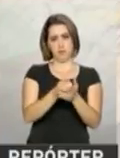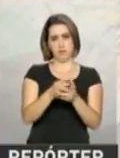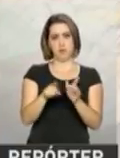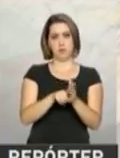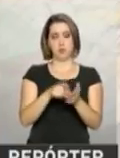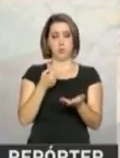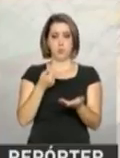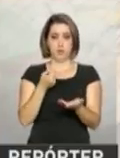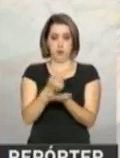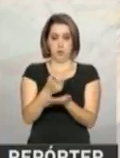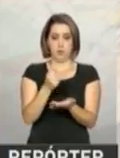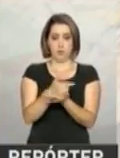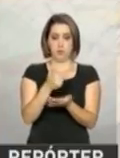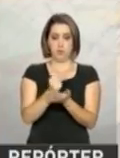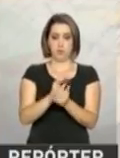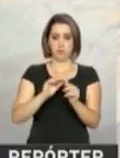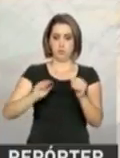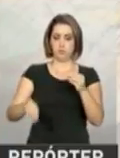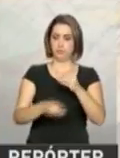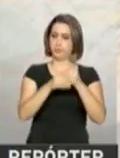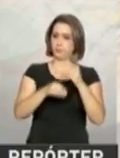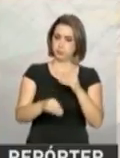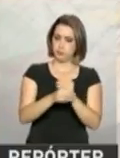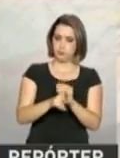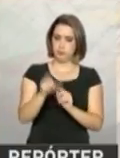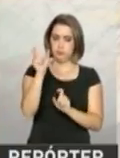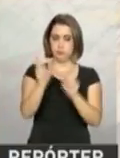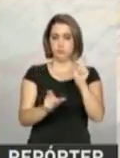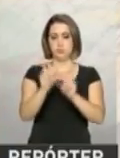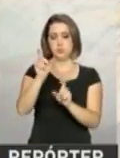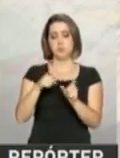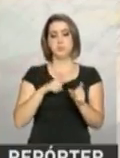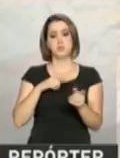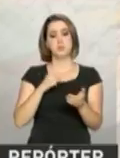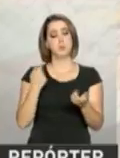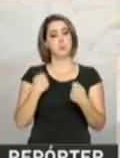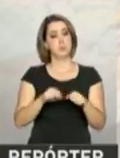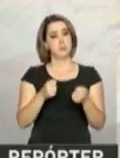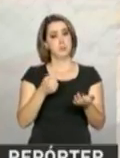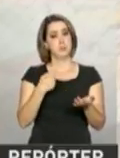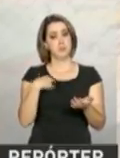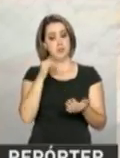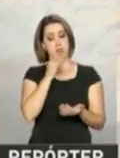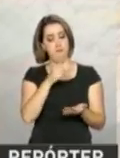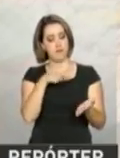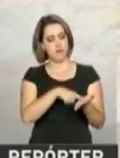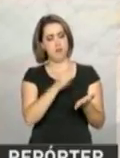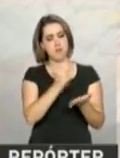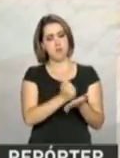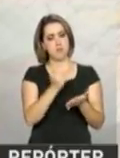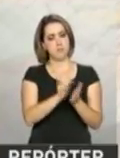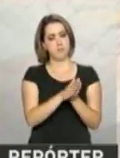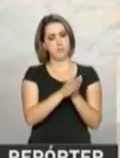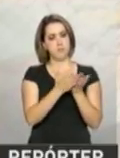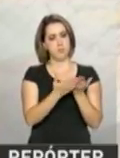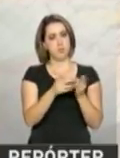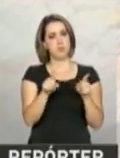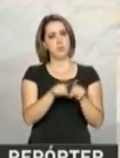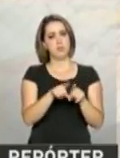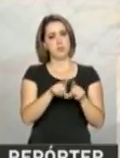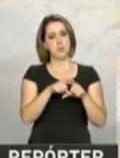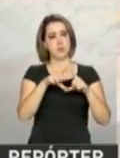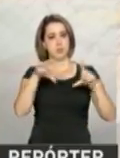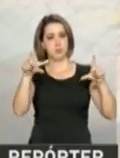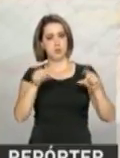como adicional pelas empresas os empregadores vão ter ainda que anotar na carteira de trabalho e no contra cheque